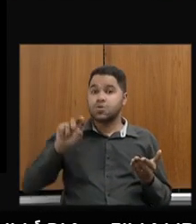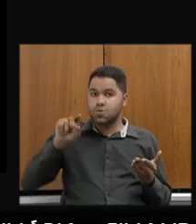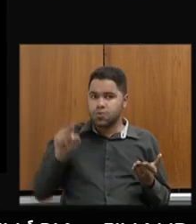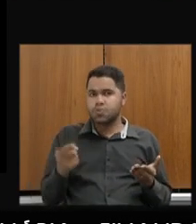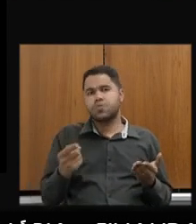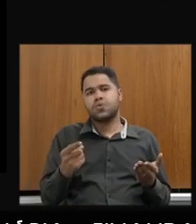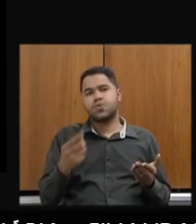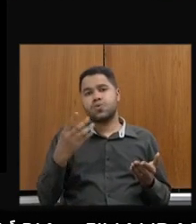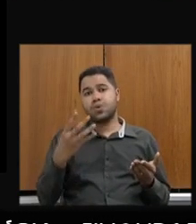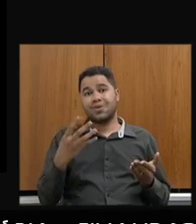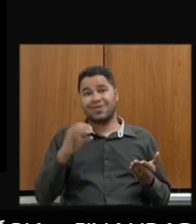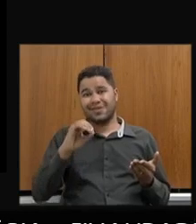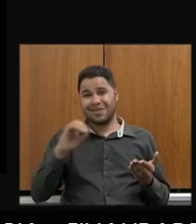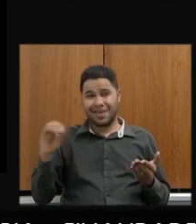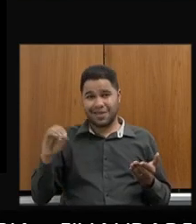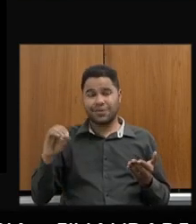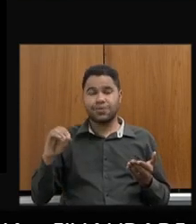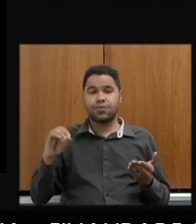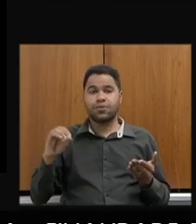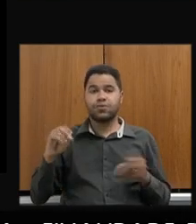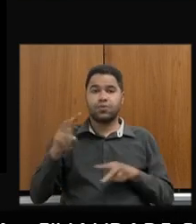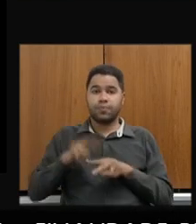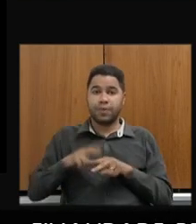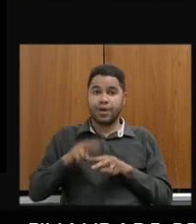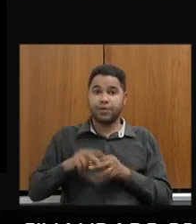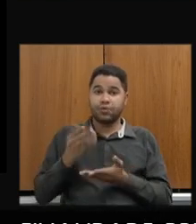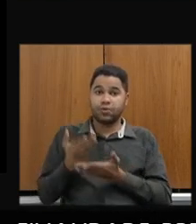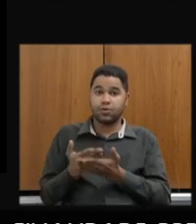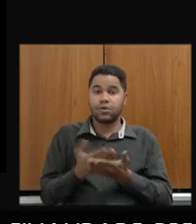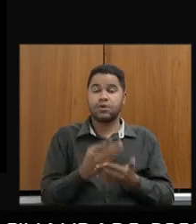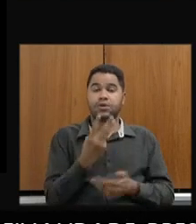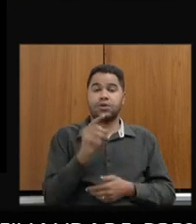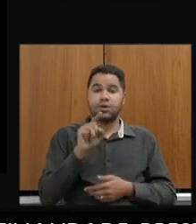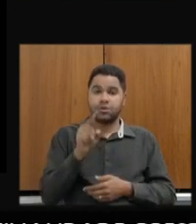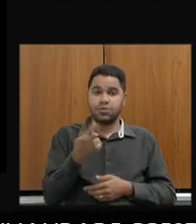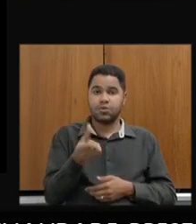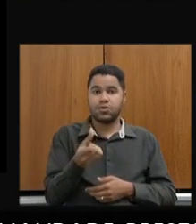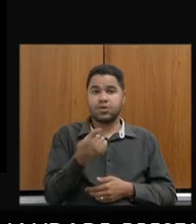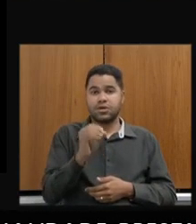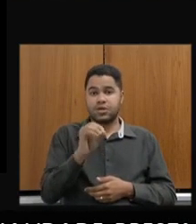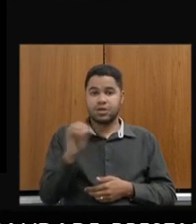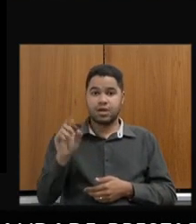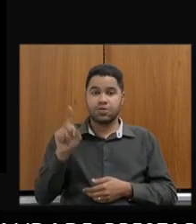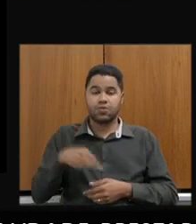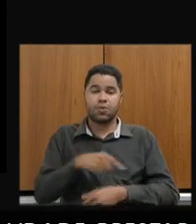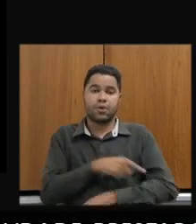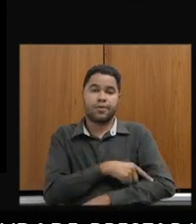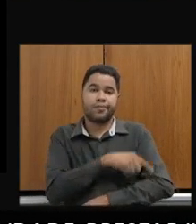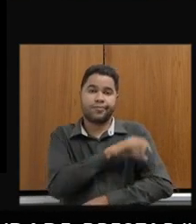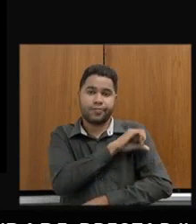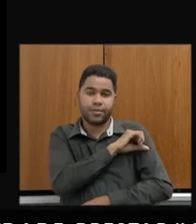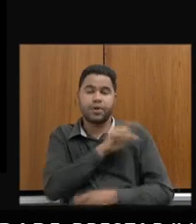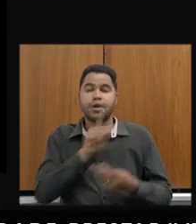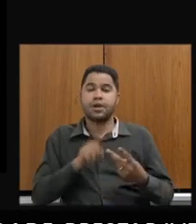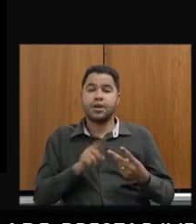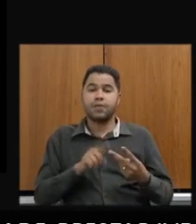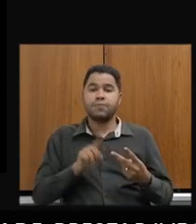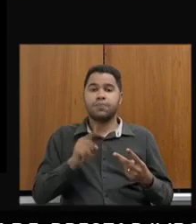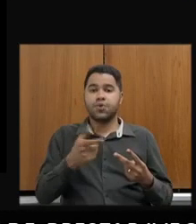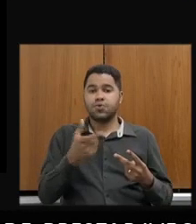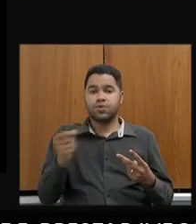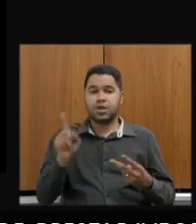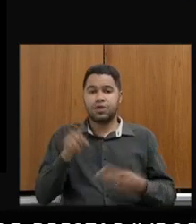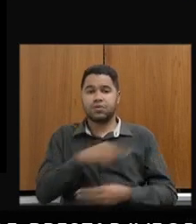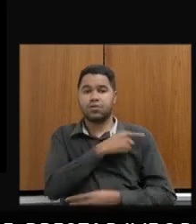5.000 né 400 presos estudando 3664 Ensino Fundamental 1532 ensino médio